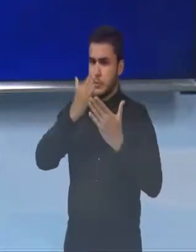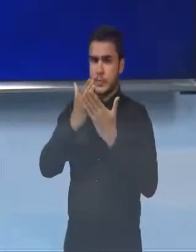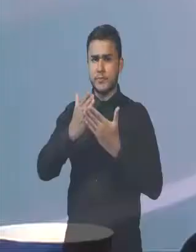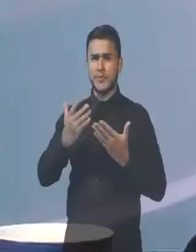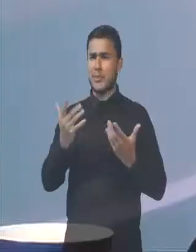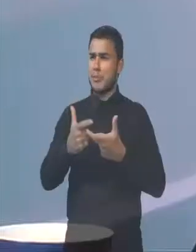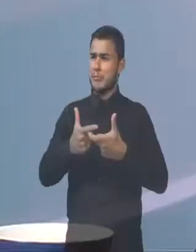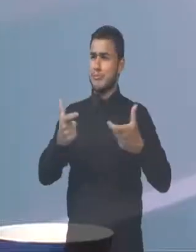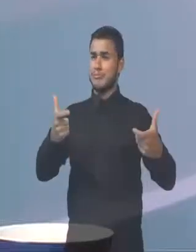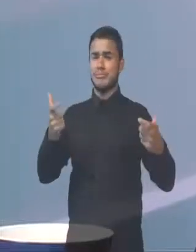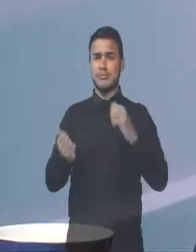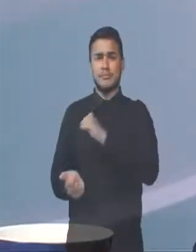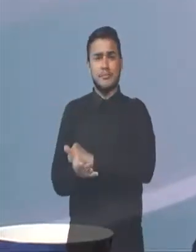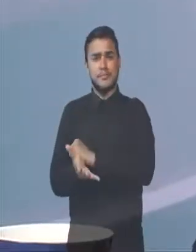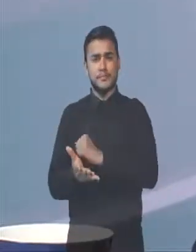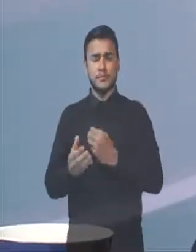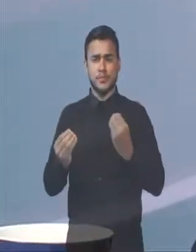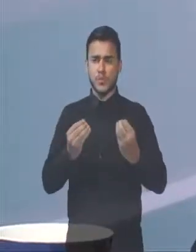corrupção, enfim.